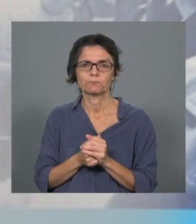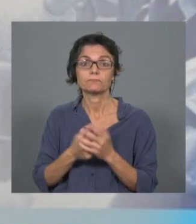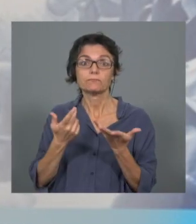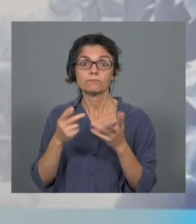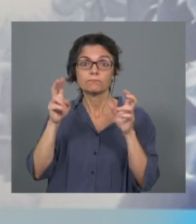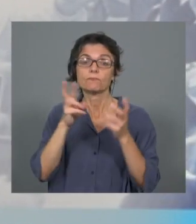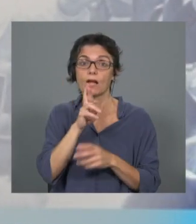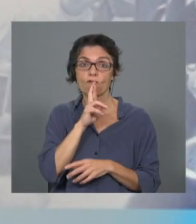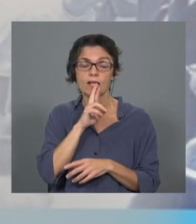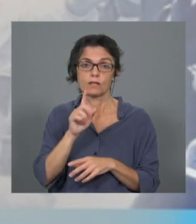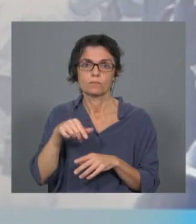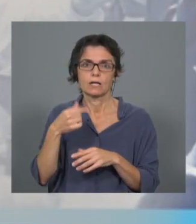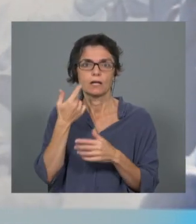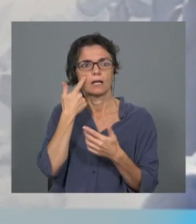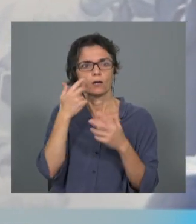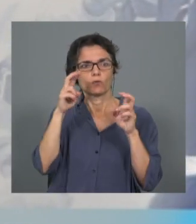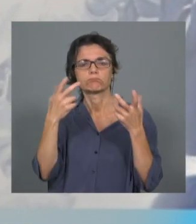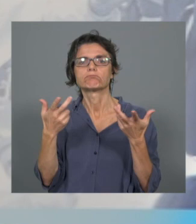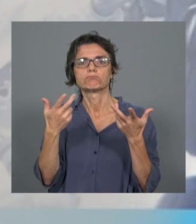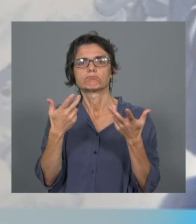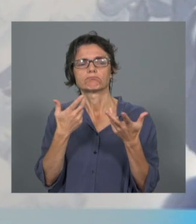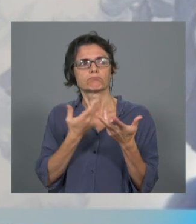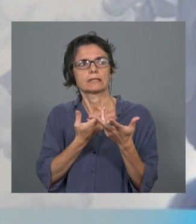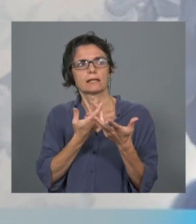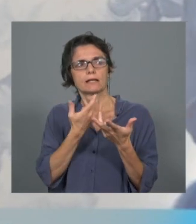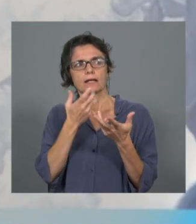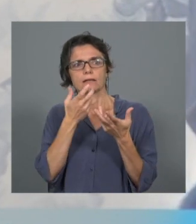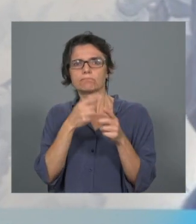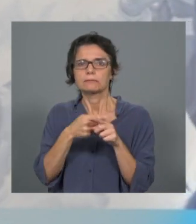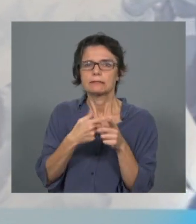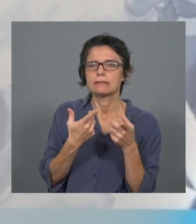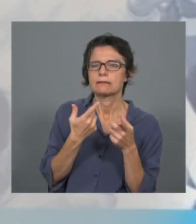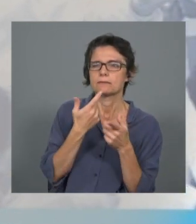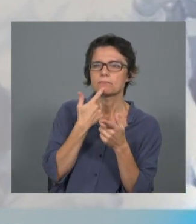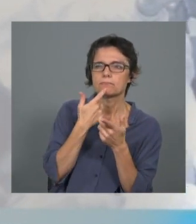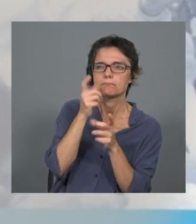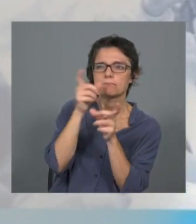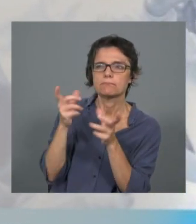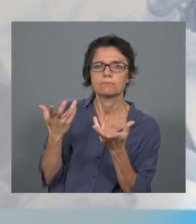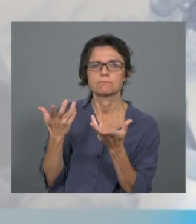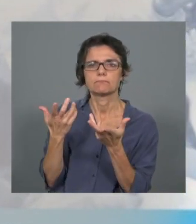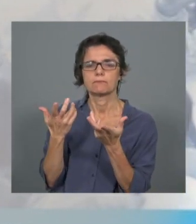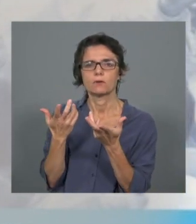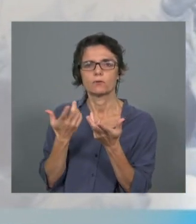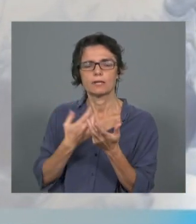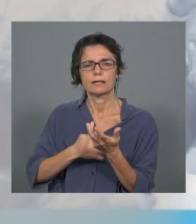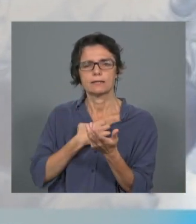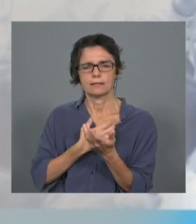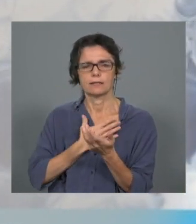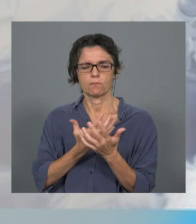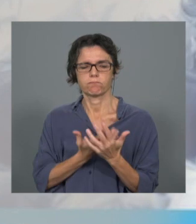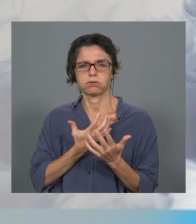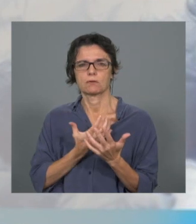que apaixona as pessoas, que lhes toca pela fé,